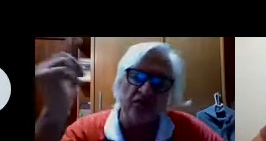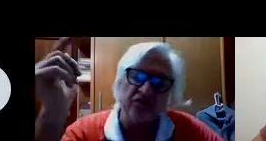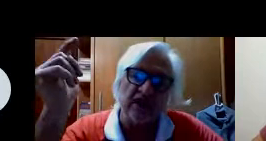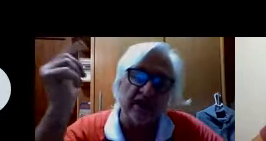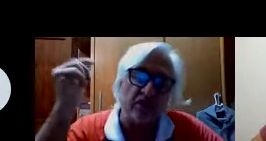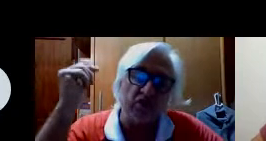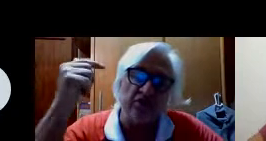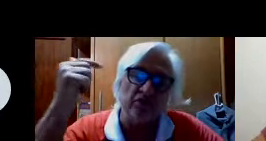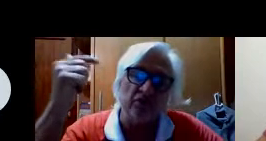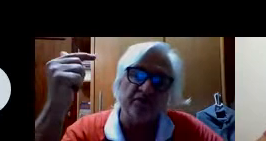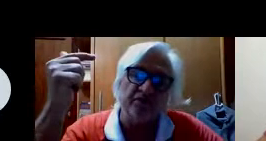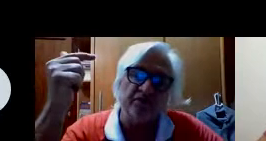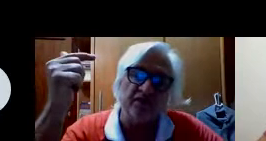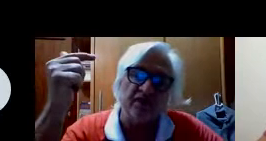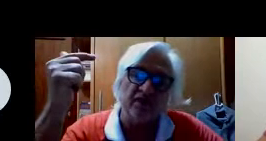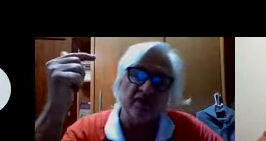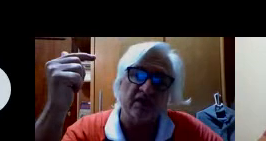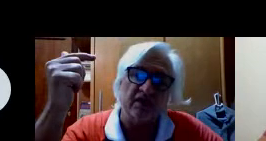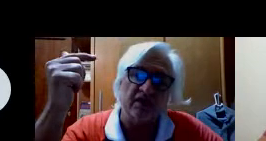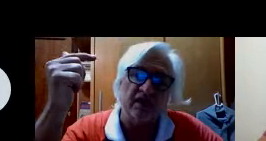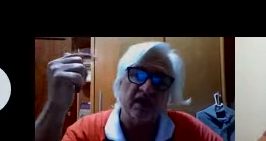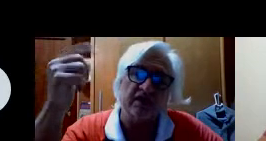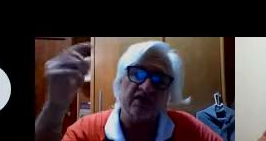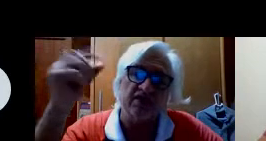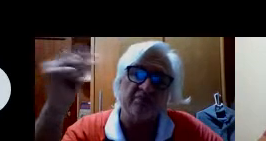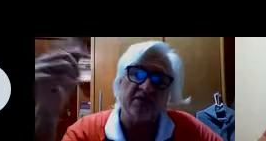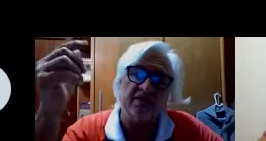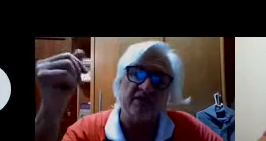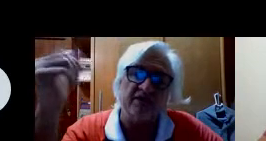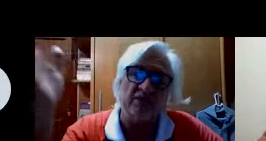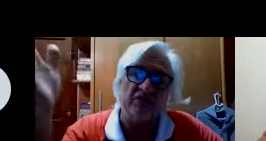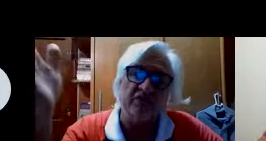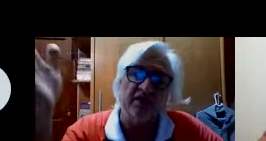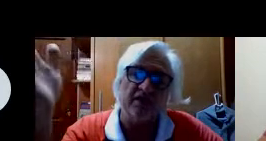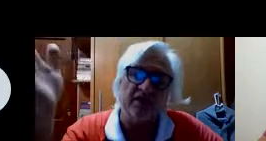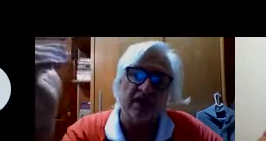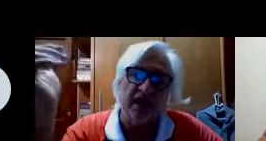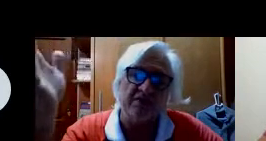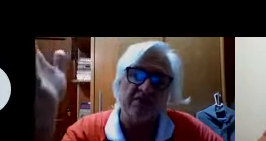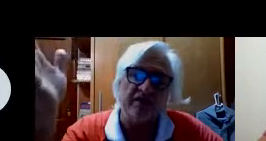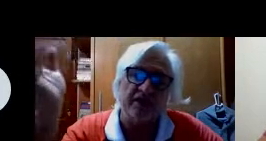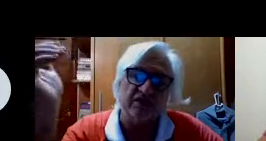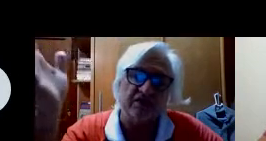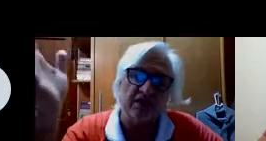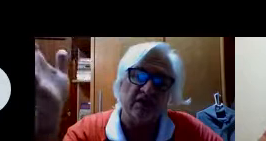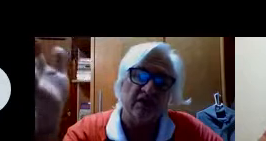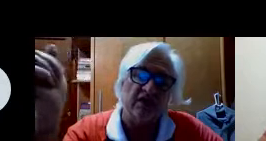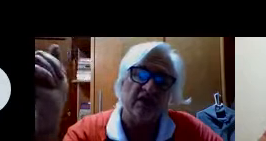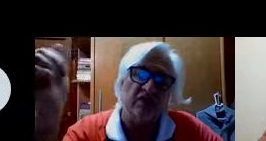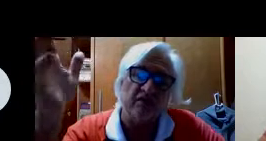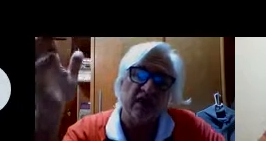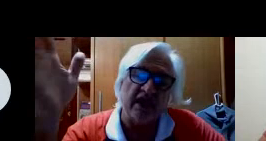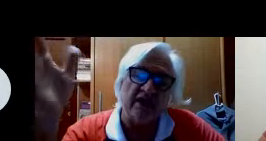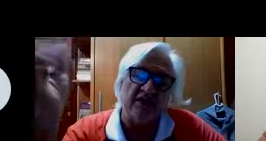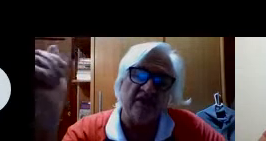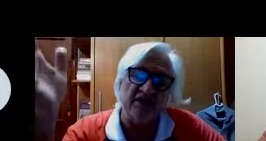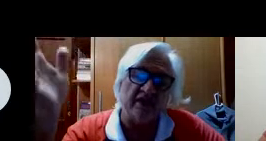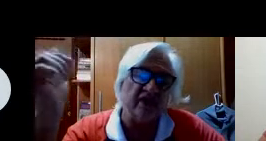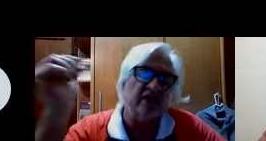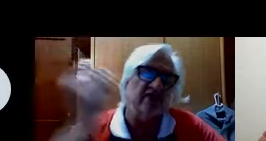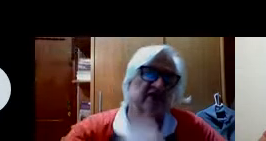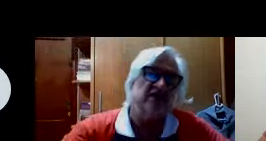você ouve o estralo quando essa chapinha se movimenta e ela abre e fecha. E conforme